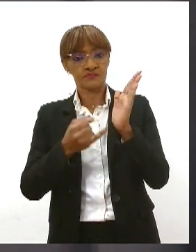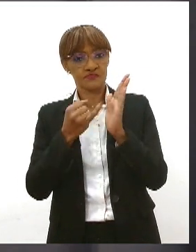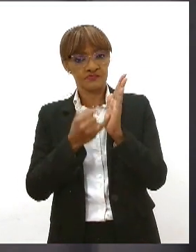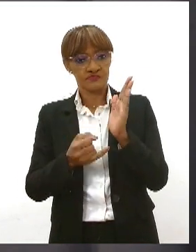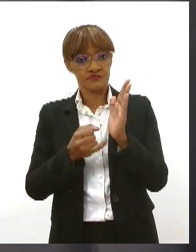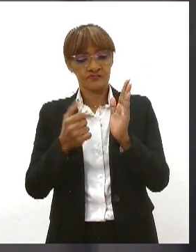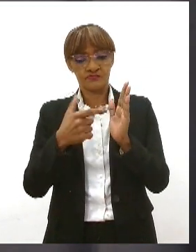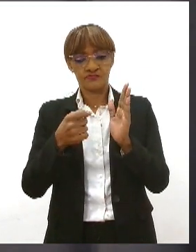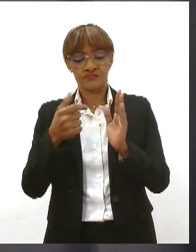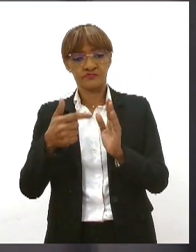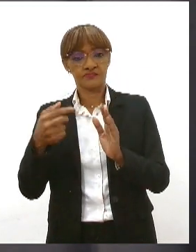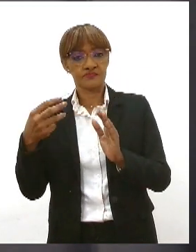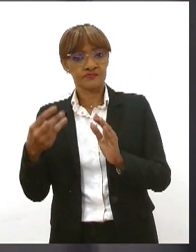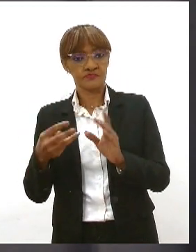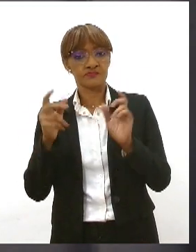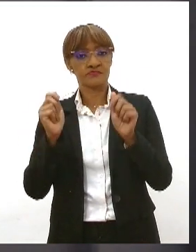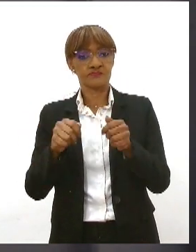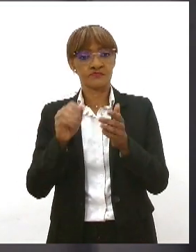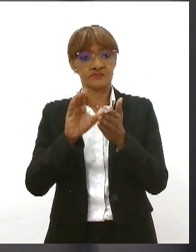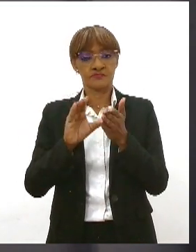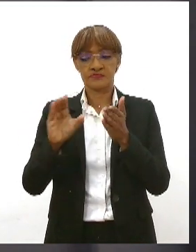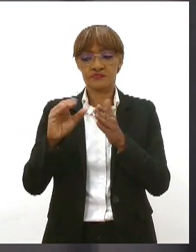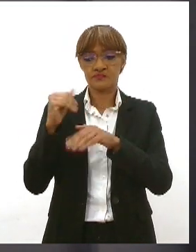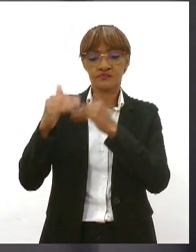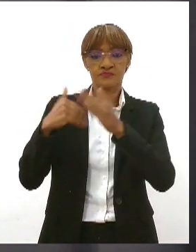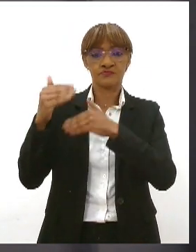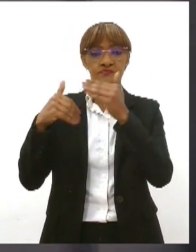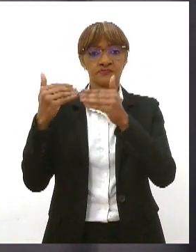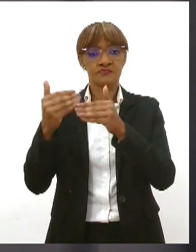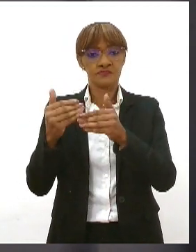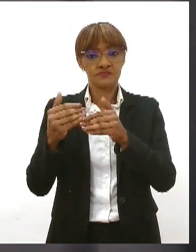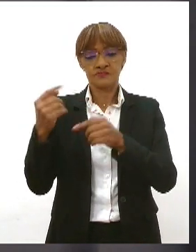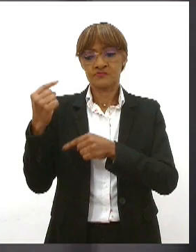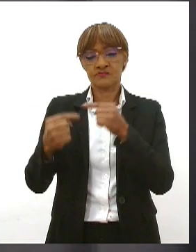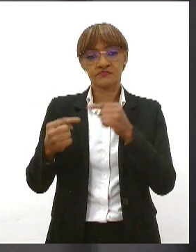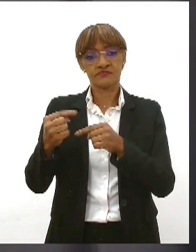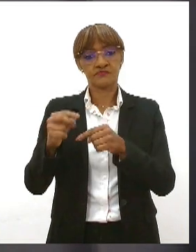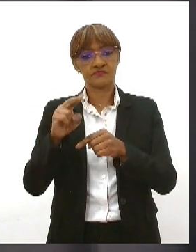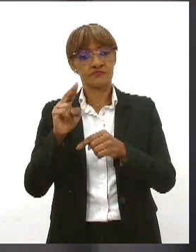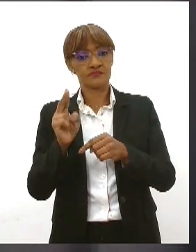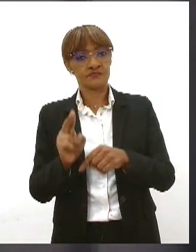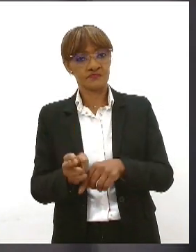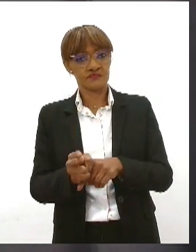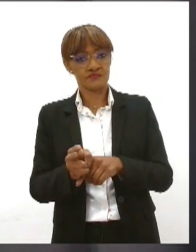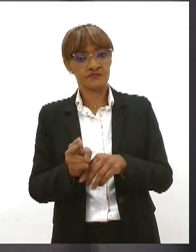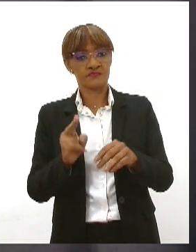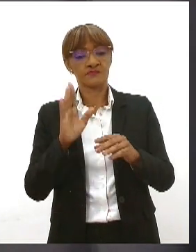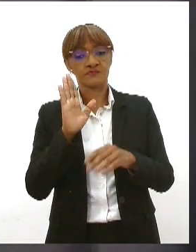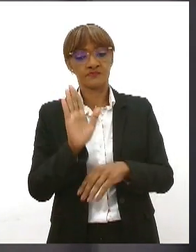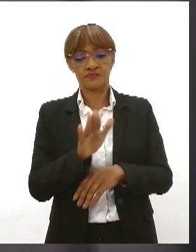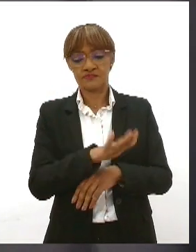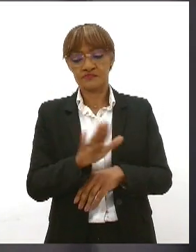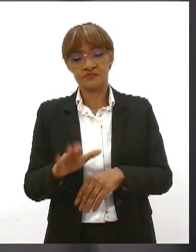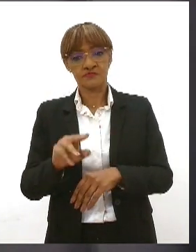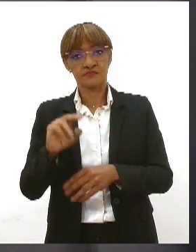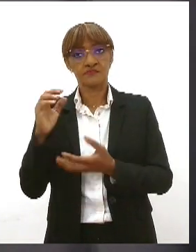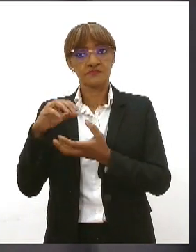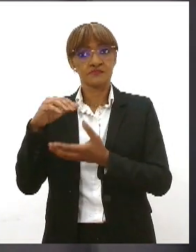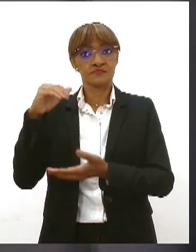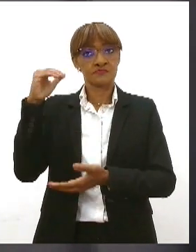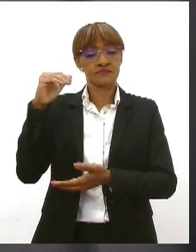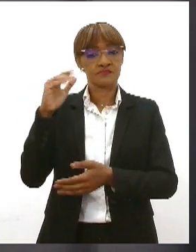poderá contribuir para o desenvolvimento de políticas públicas voltadas às crianças, adolescentes e idosos. Ao fazer